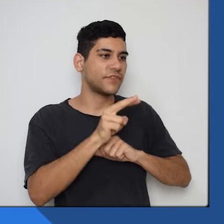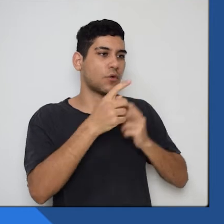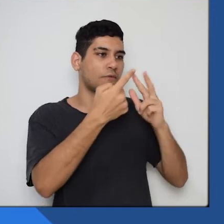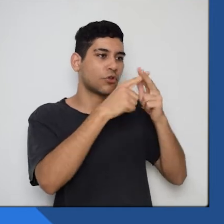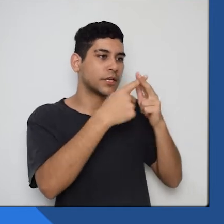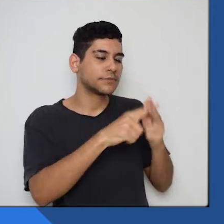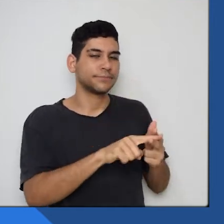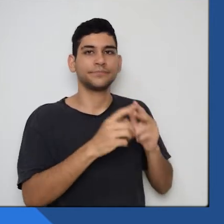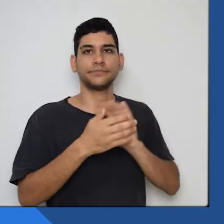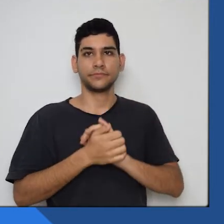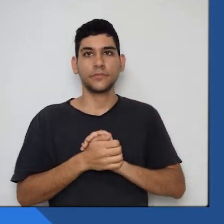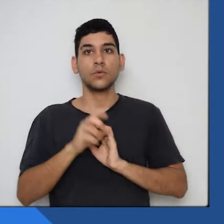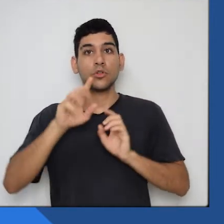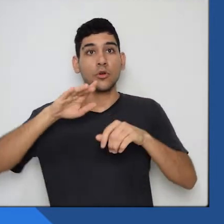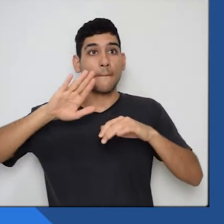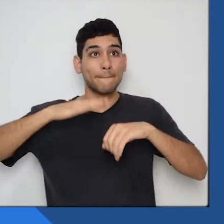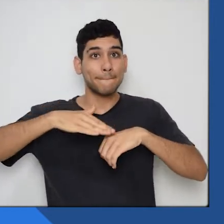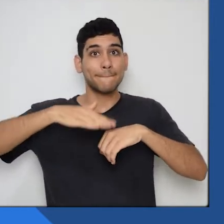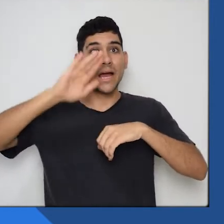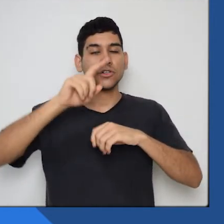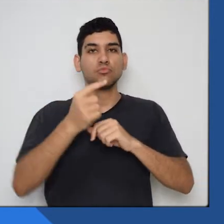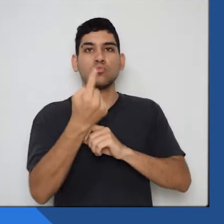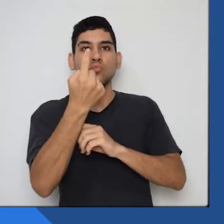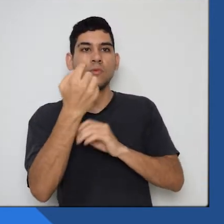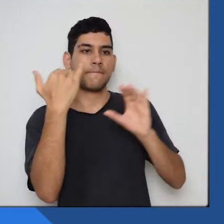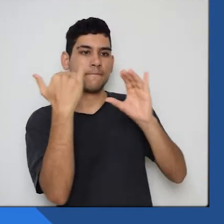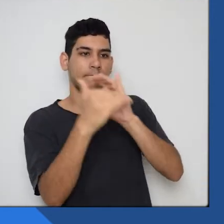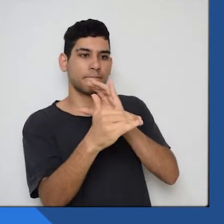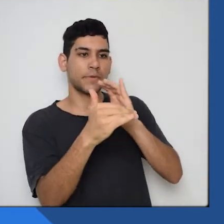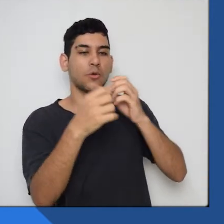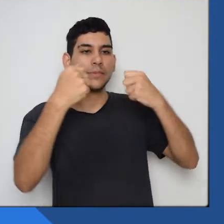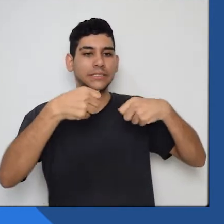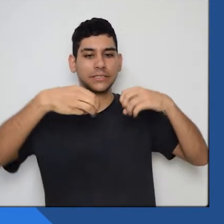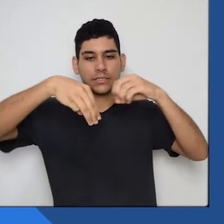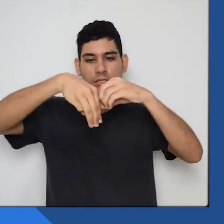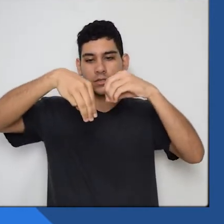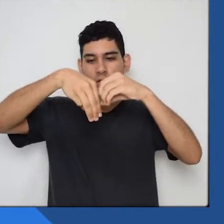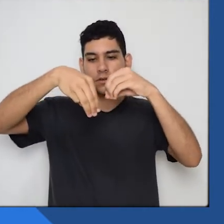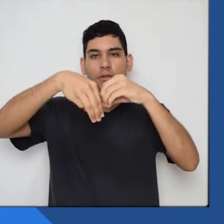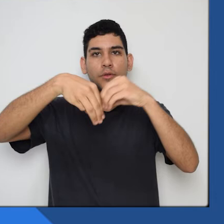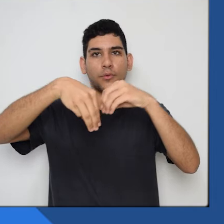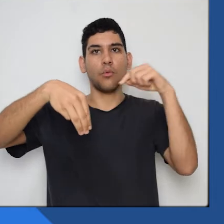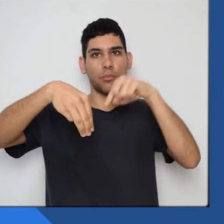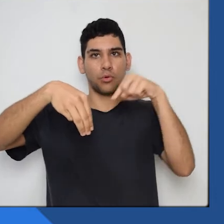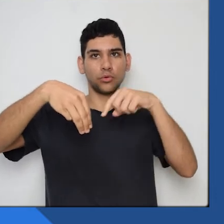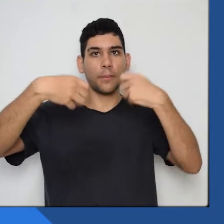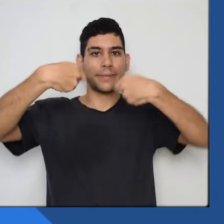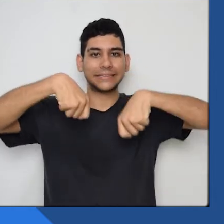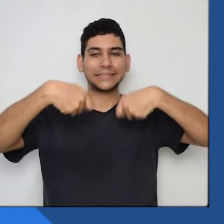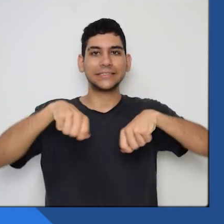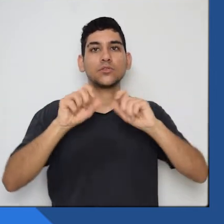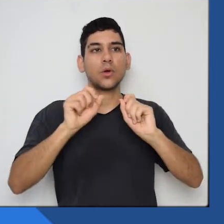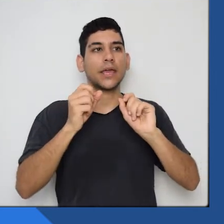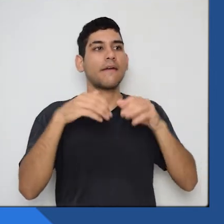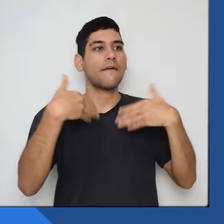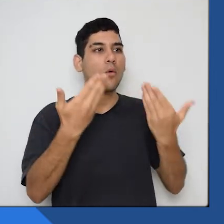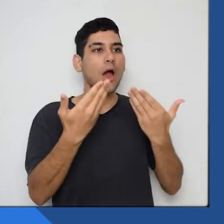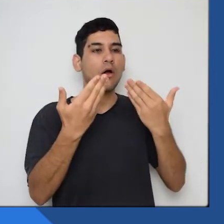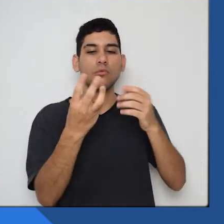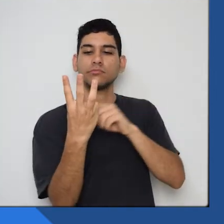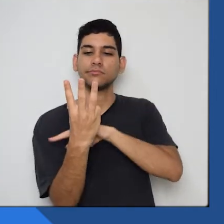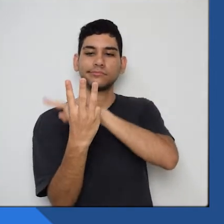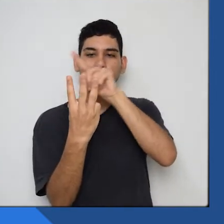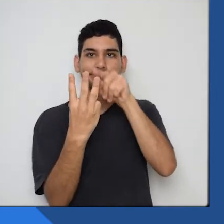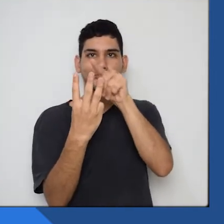avaliação. Quando eu configuro mais de uma tentativa, eu preciso dizer para o Moodle: olha, Moodle, qual